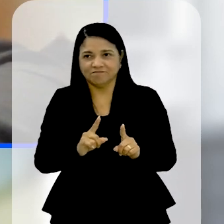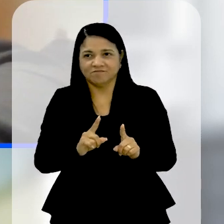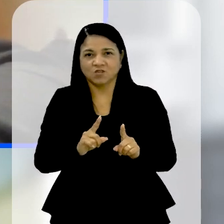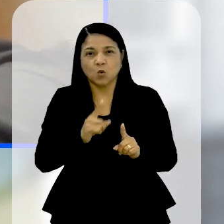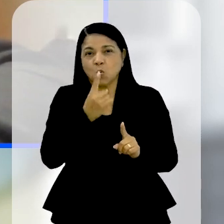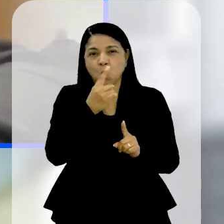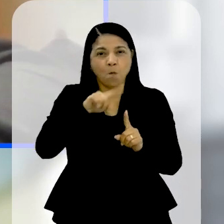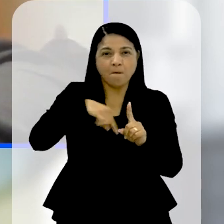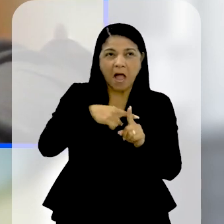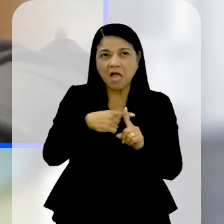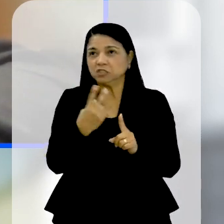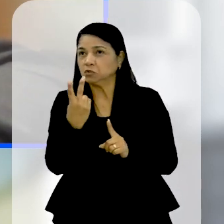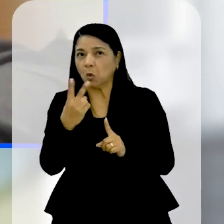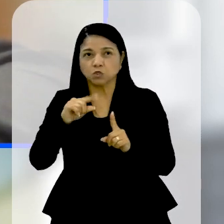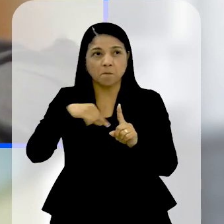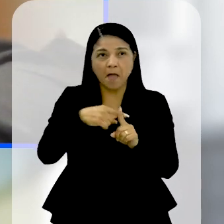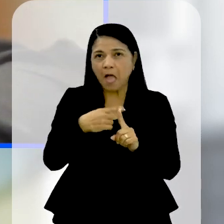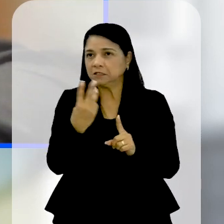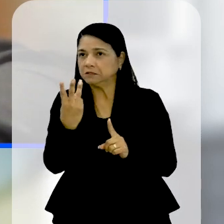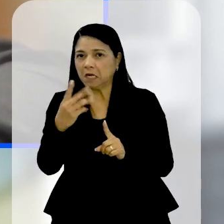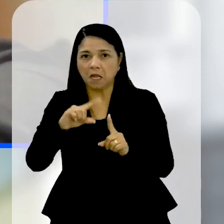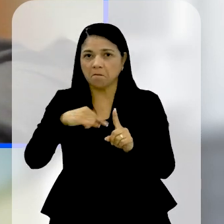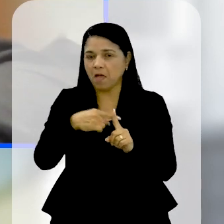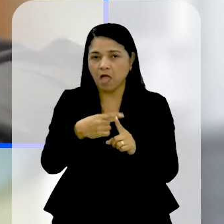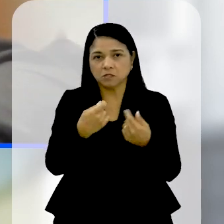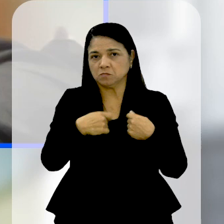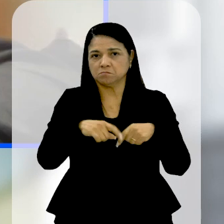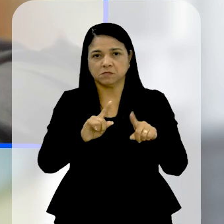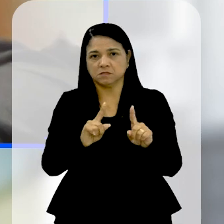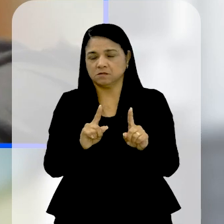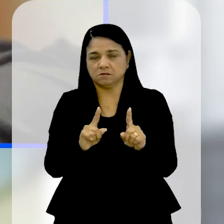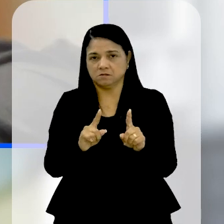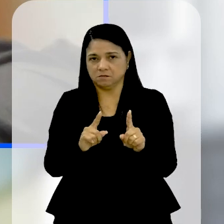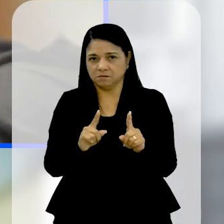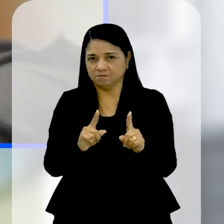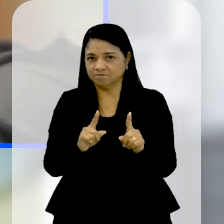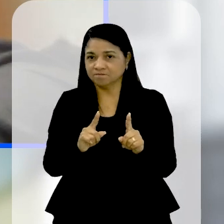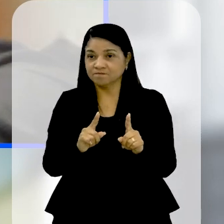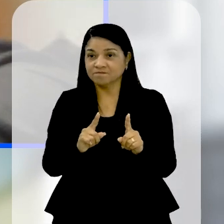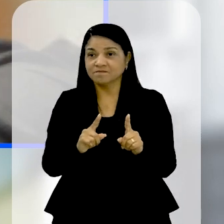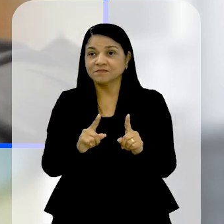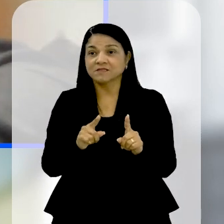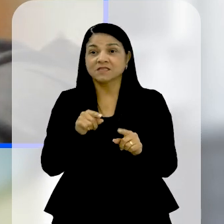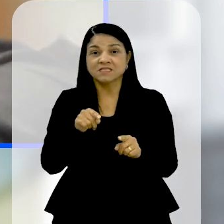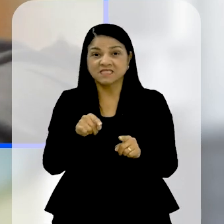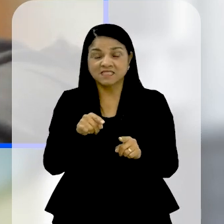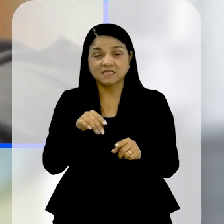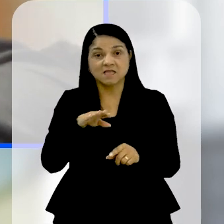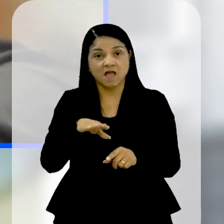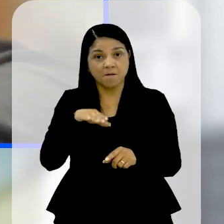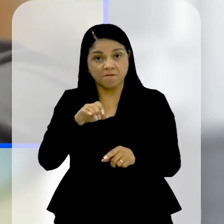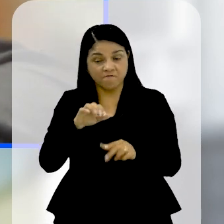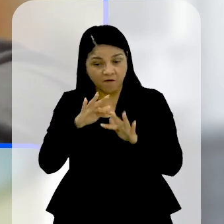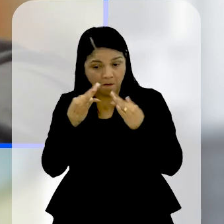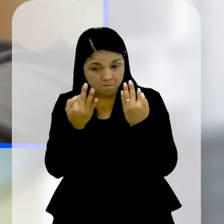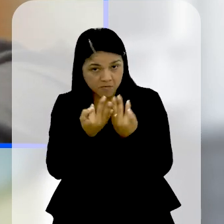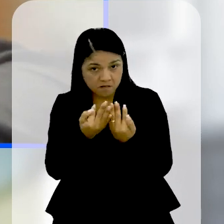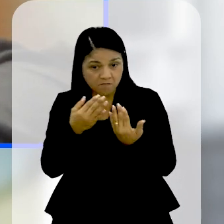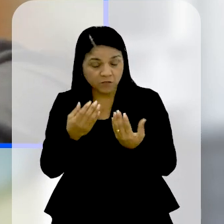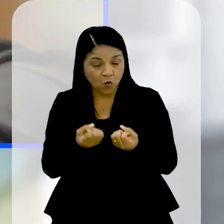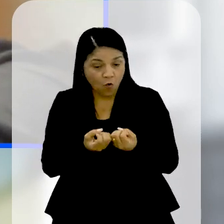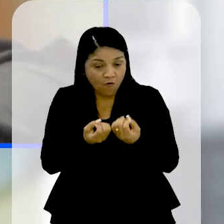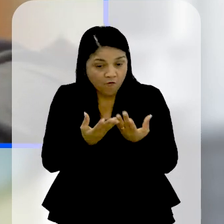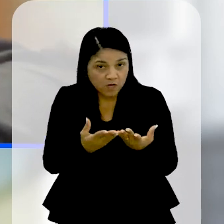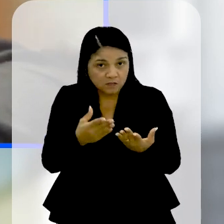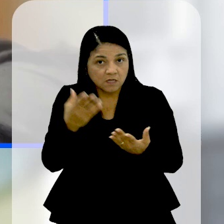segmento 1 mais, 2 mais, 3 mais. Não é necessário. Se a família optar por